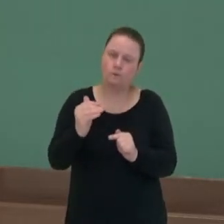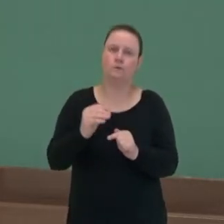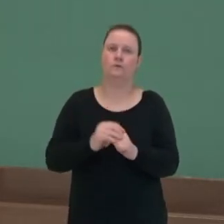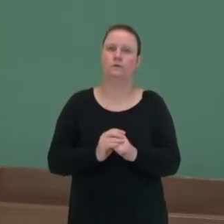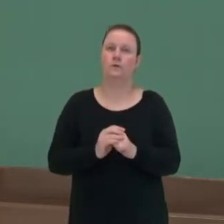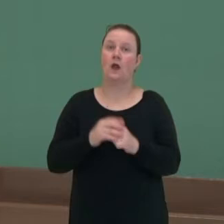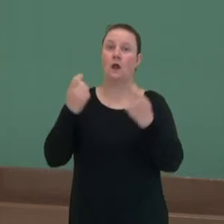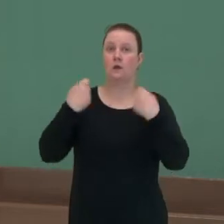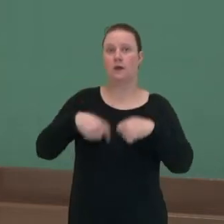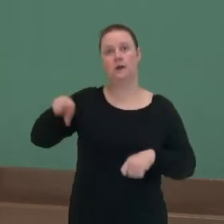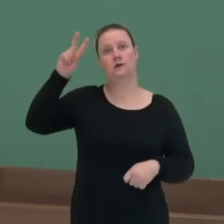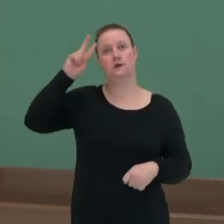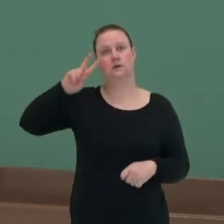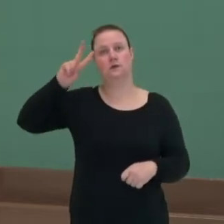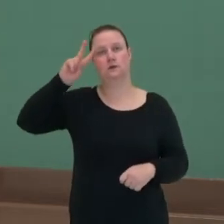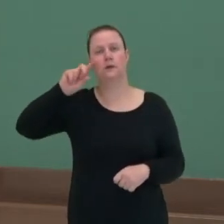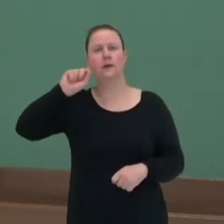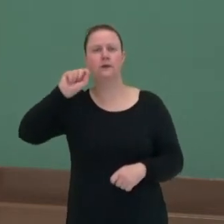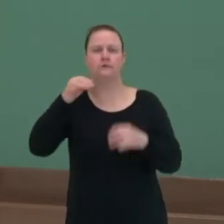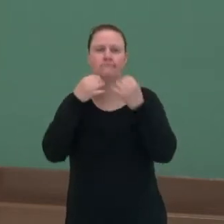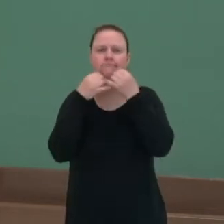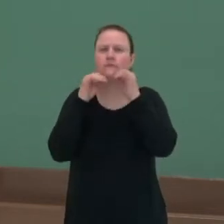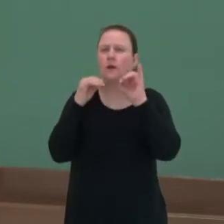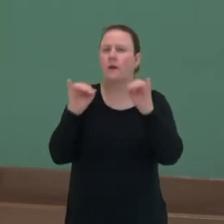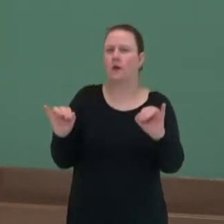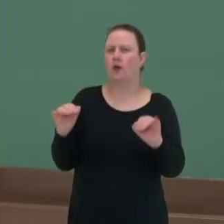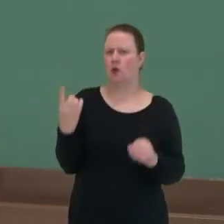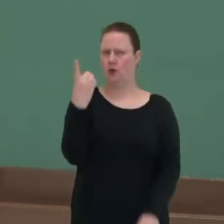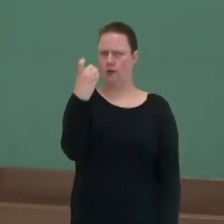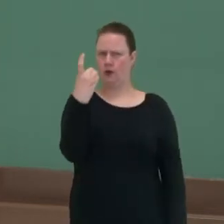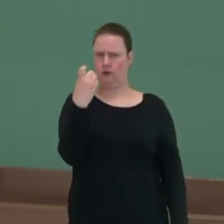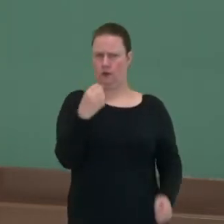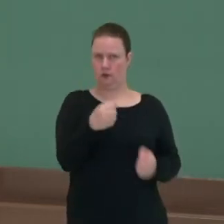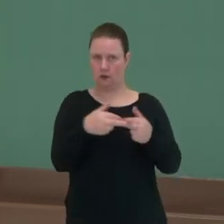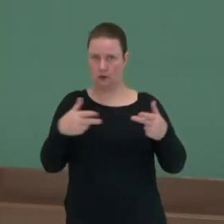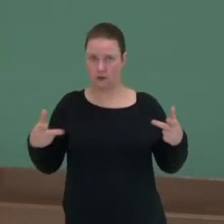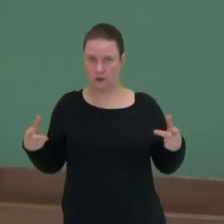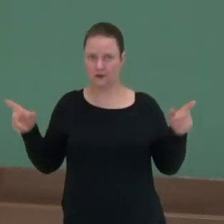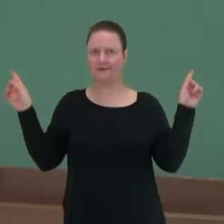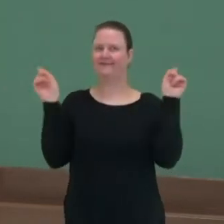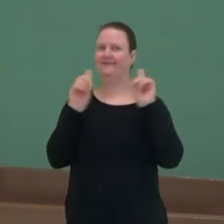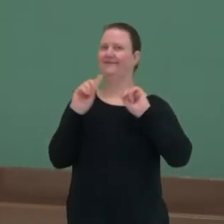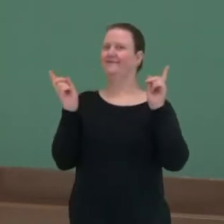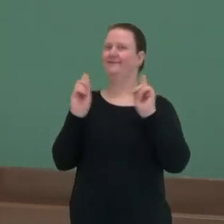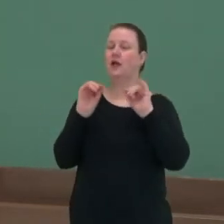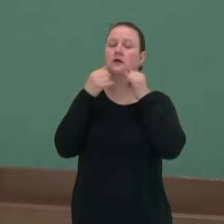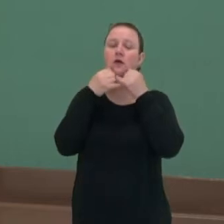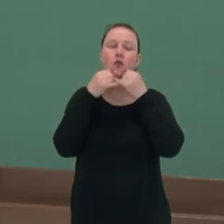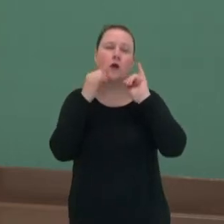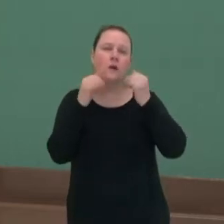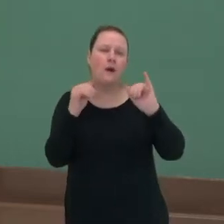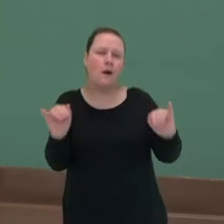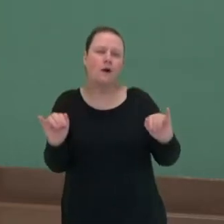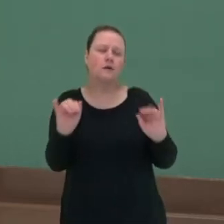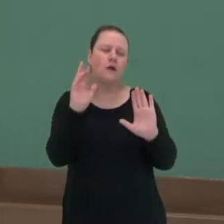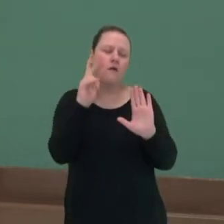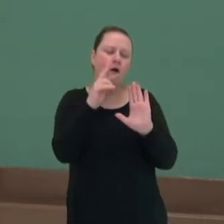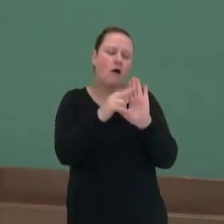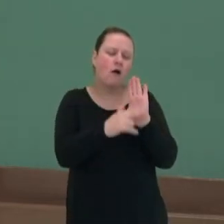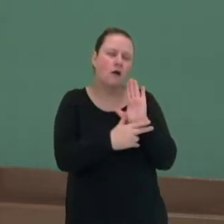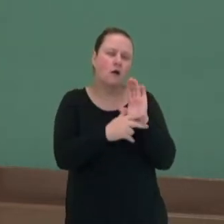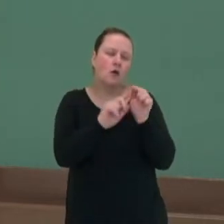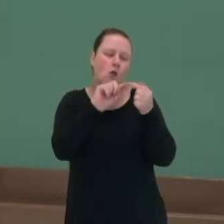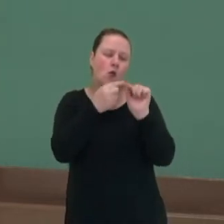que ter em mente que um circuito elétrico não é uma coisa só. O circuito elétrico é composto de vários